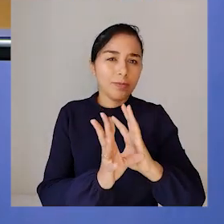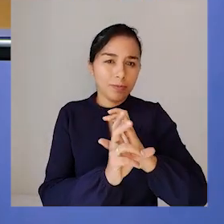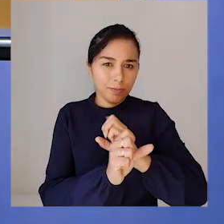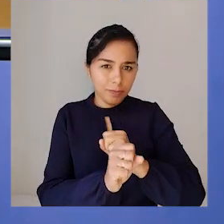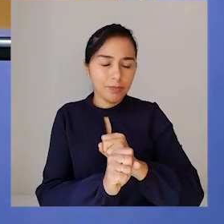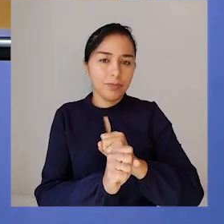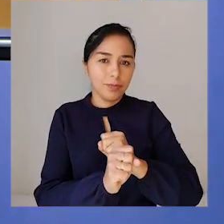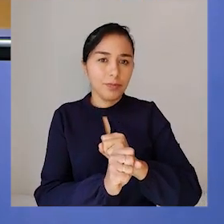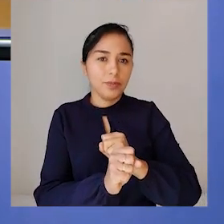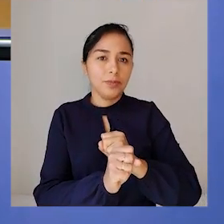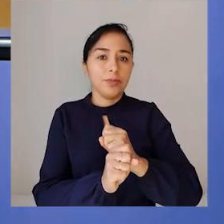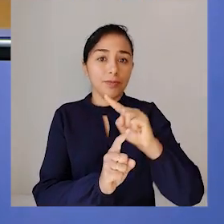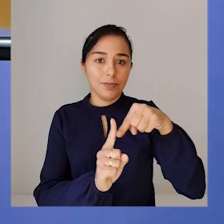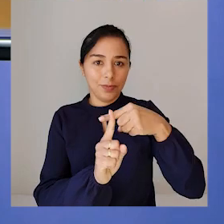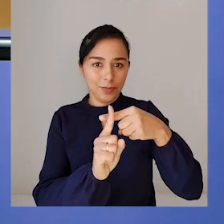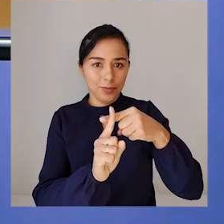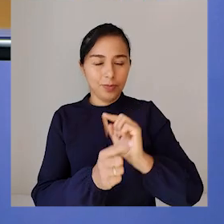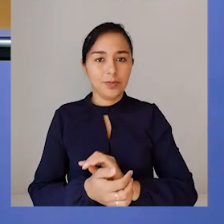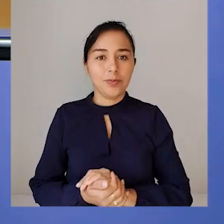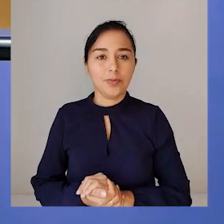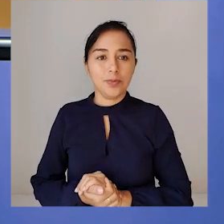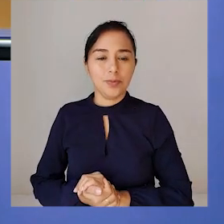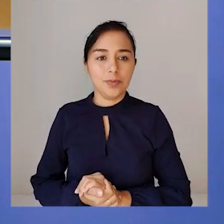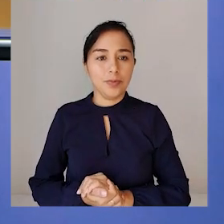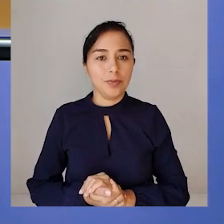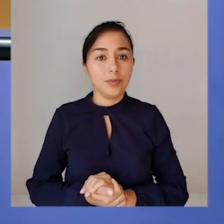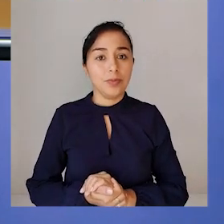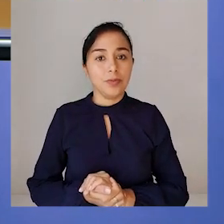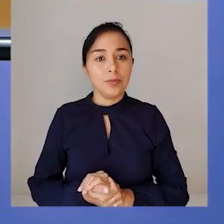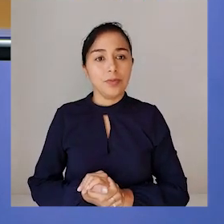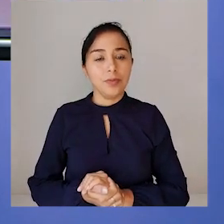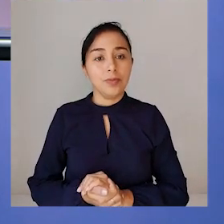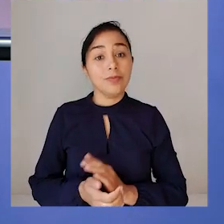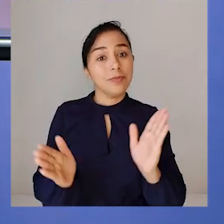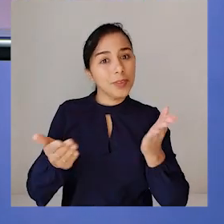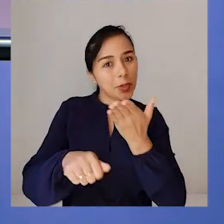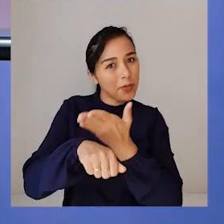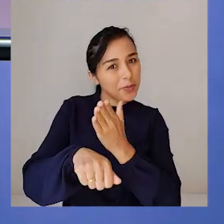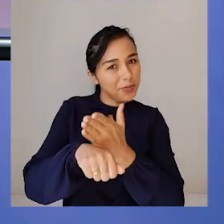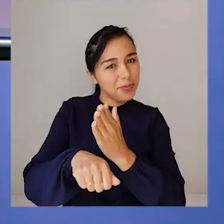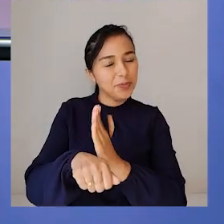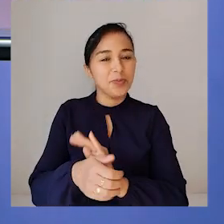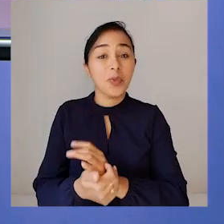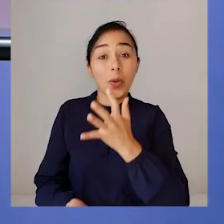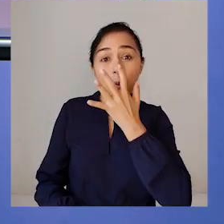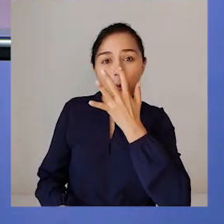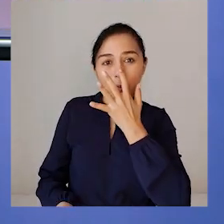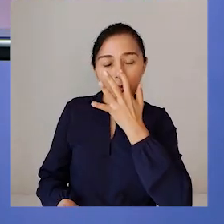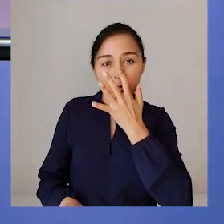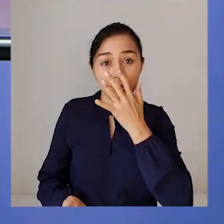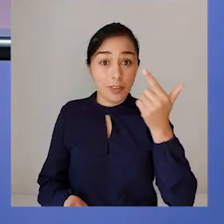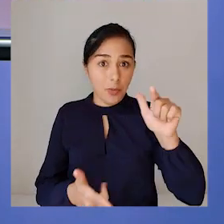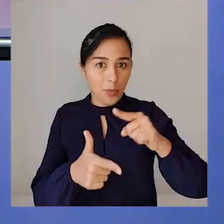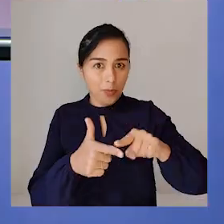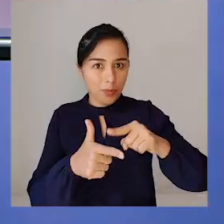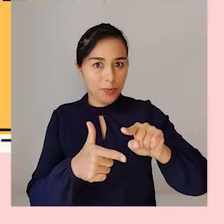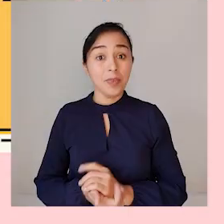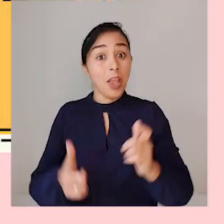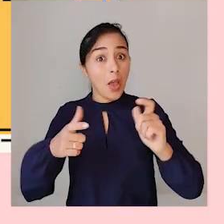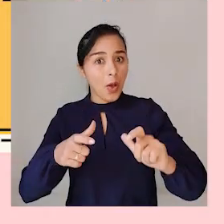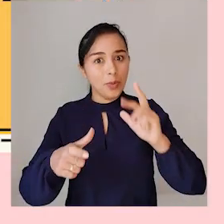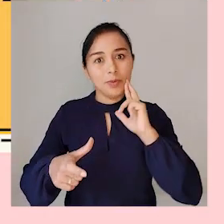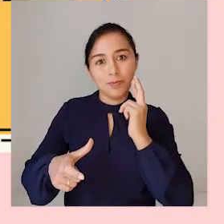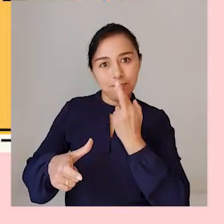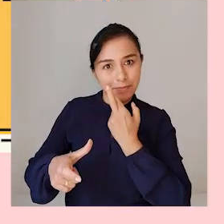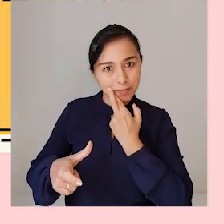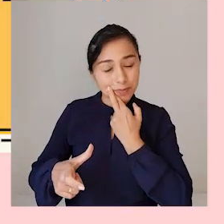operação matemática, que é a adição. Vamos praticar? Observem o seguinte problema. Em